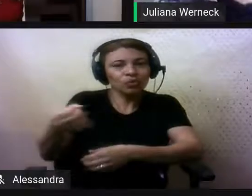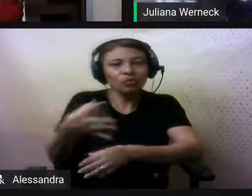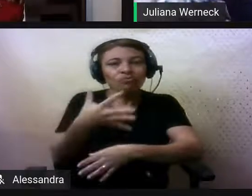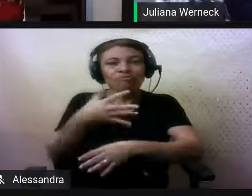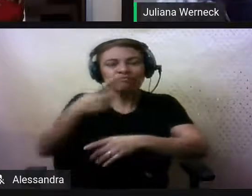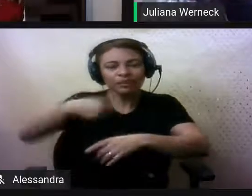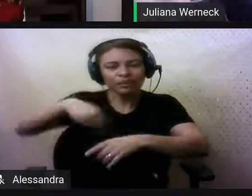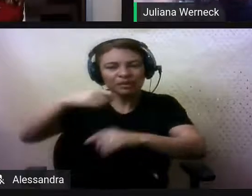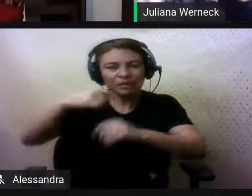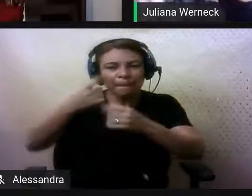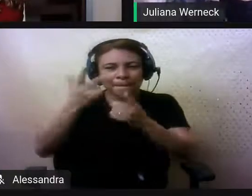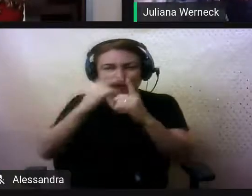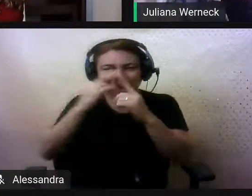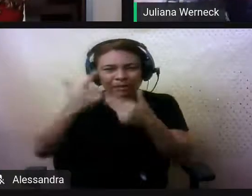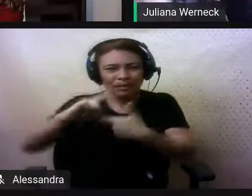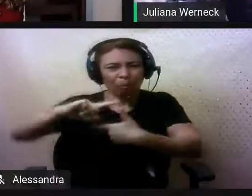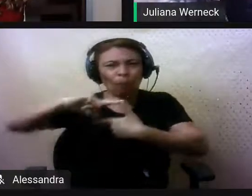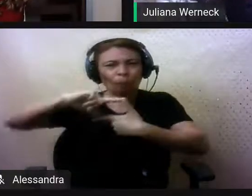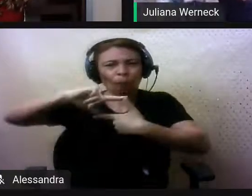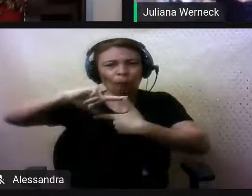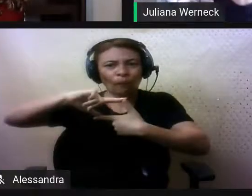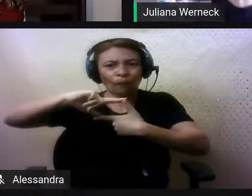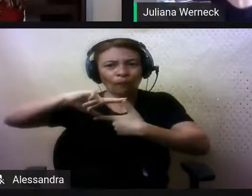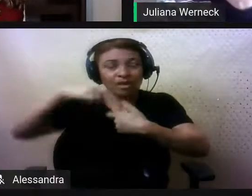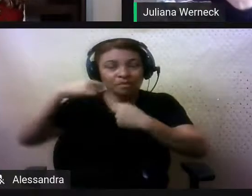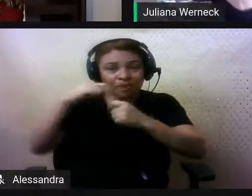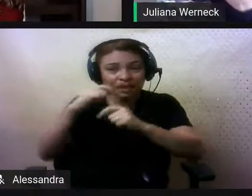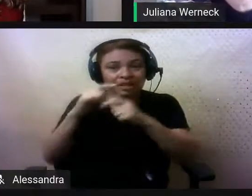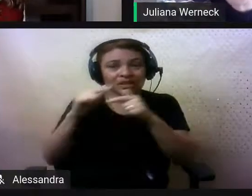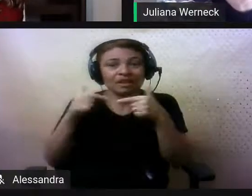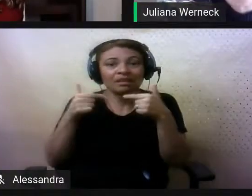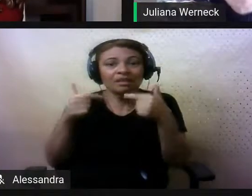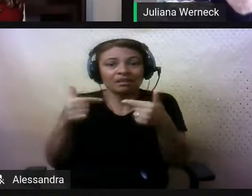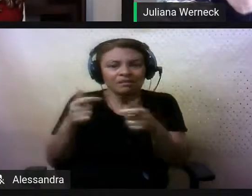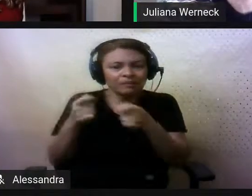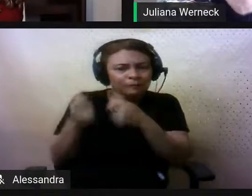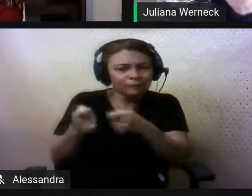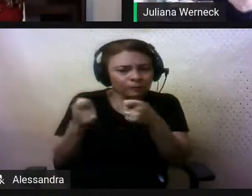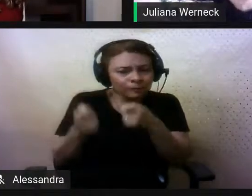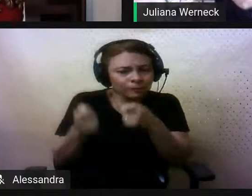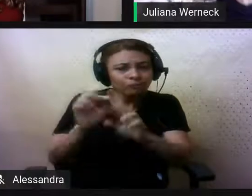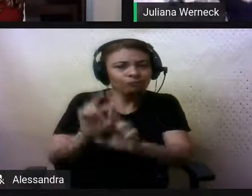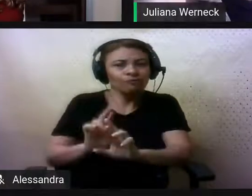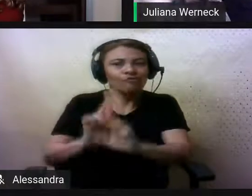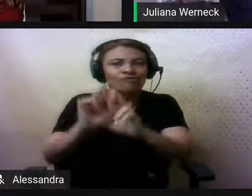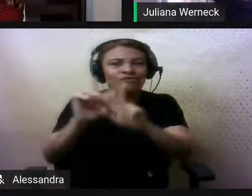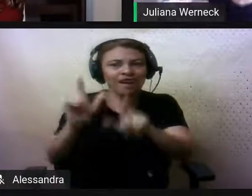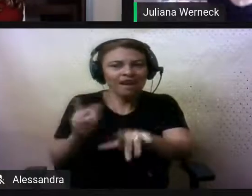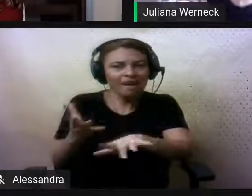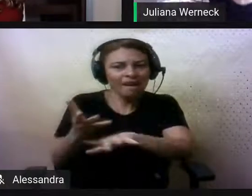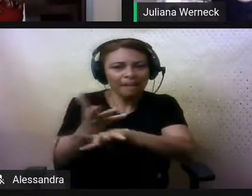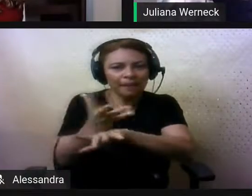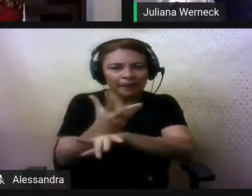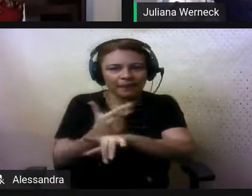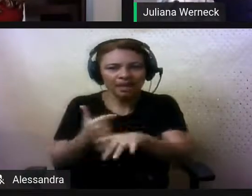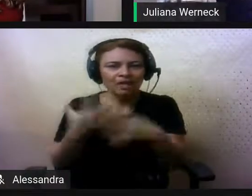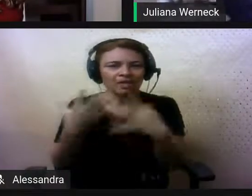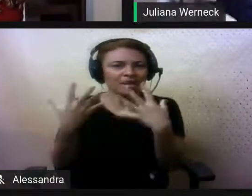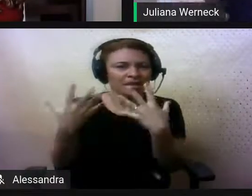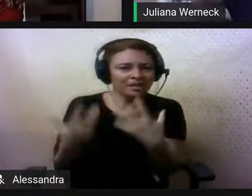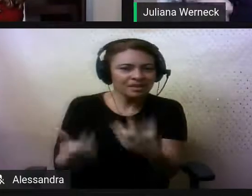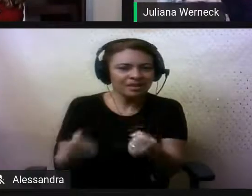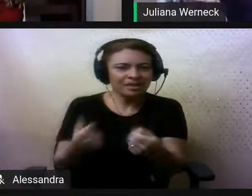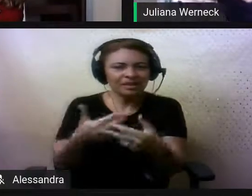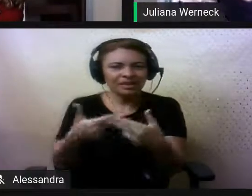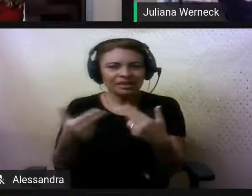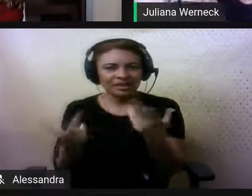sair desse quadradinho, né? E tentar outro jeito. E aí outras habilidades também, né? De ser flexível, então